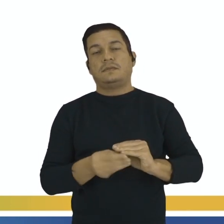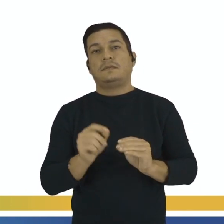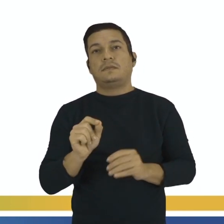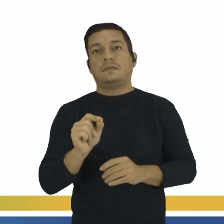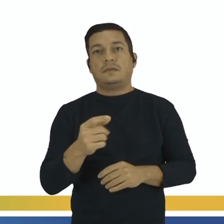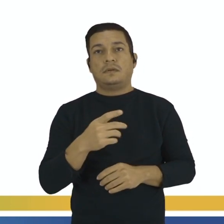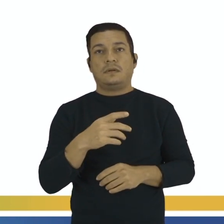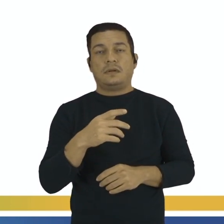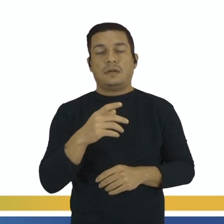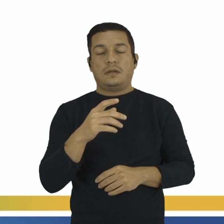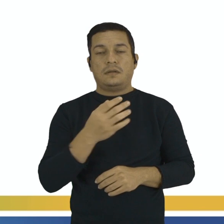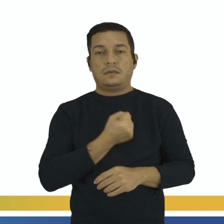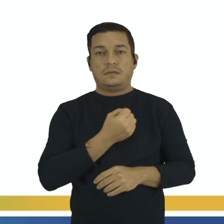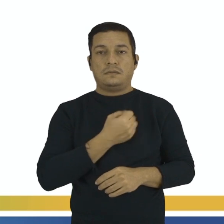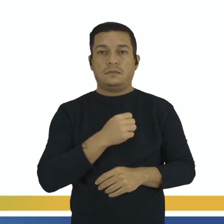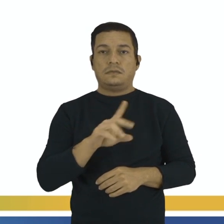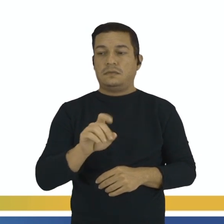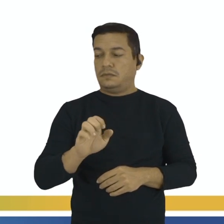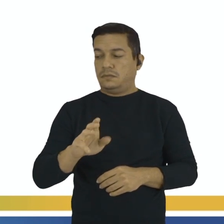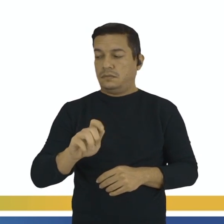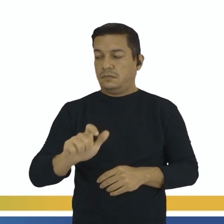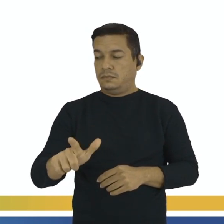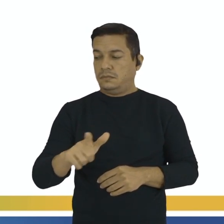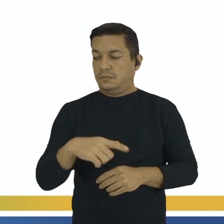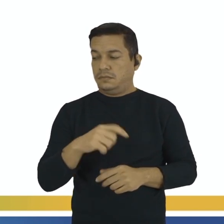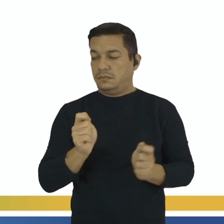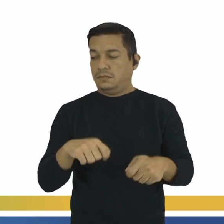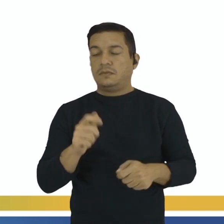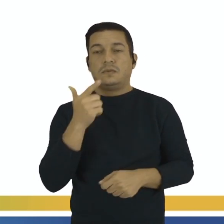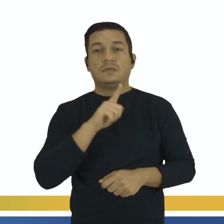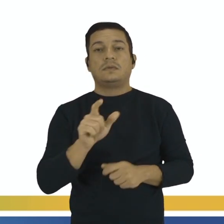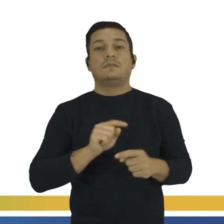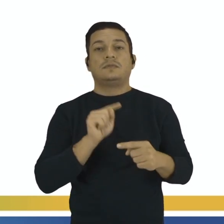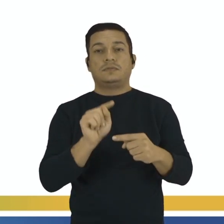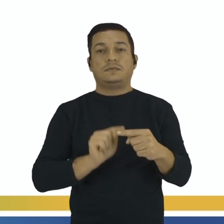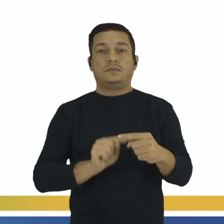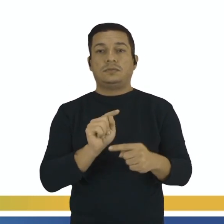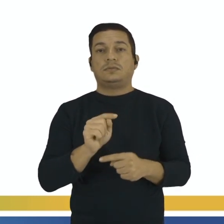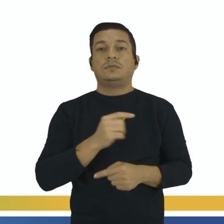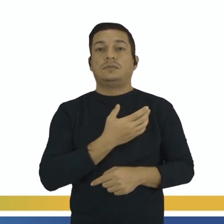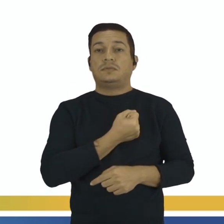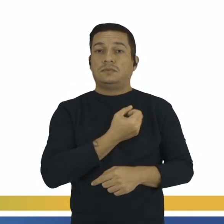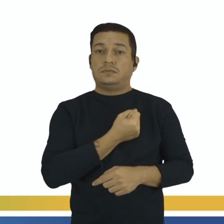decimal, basta que nós consigamos